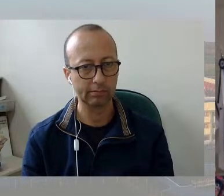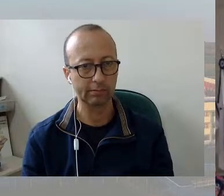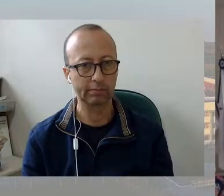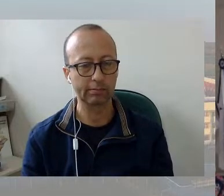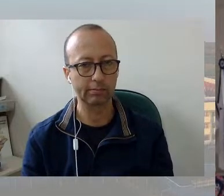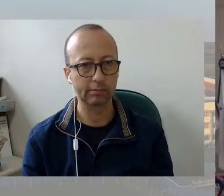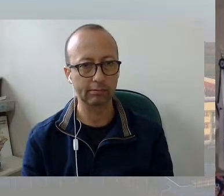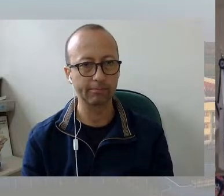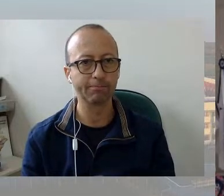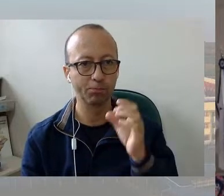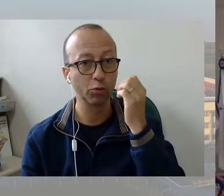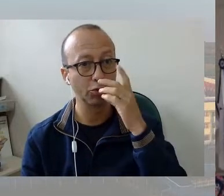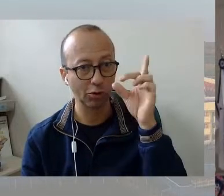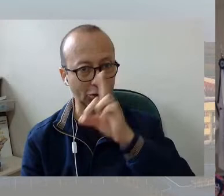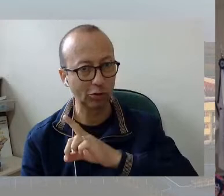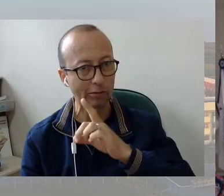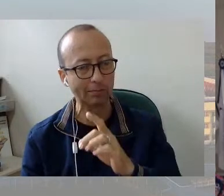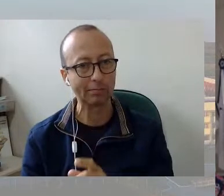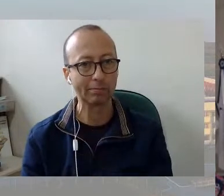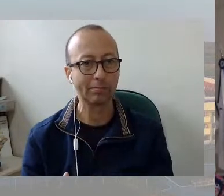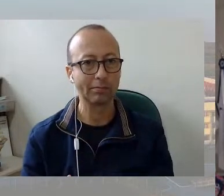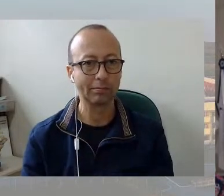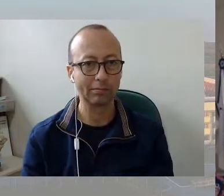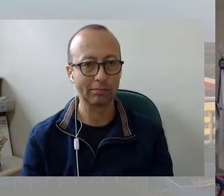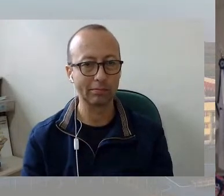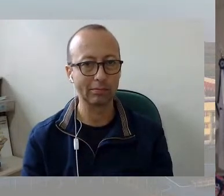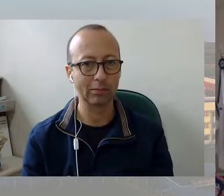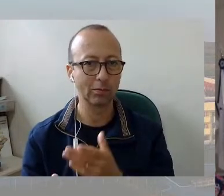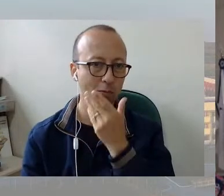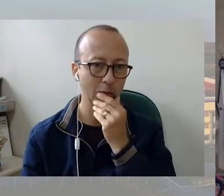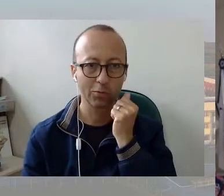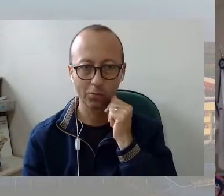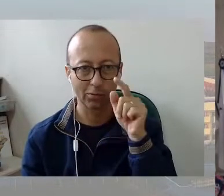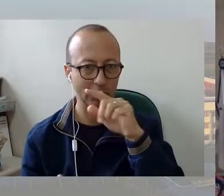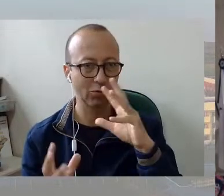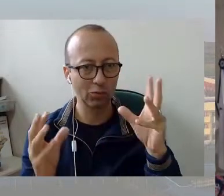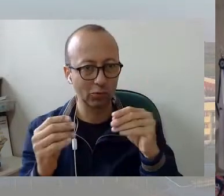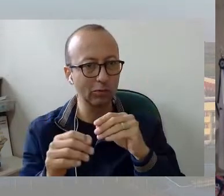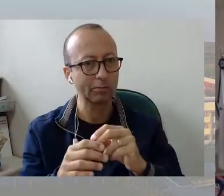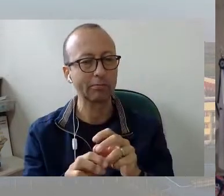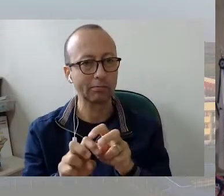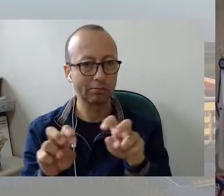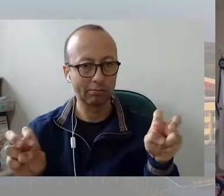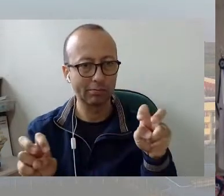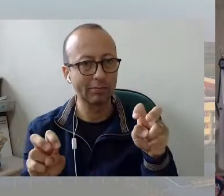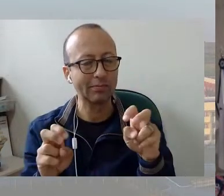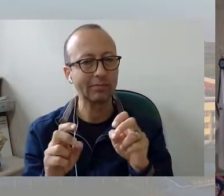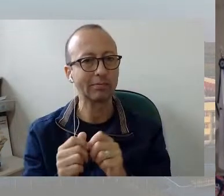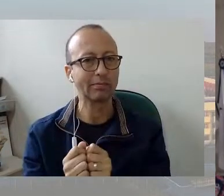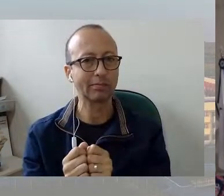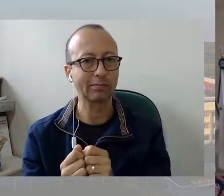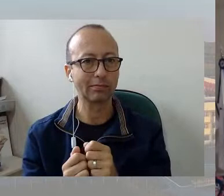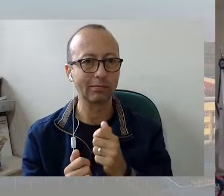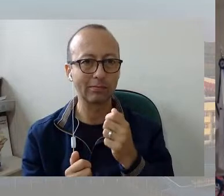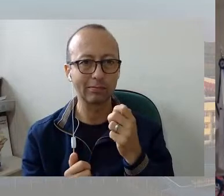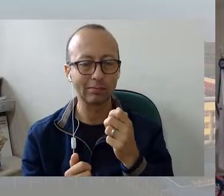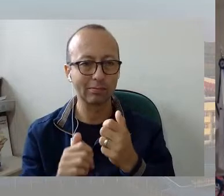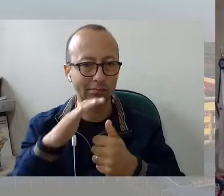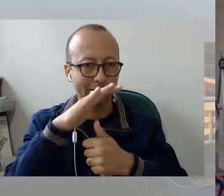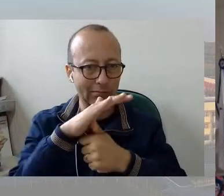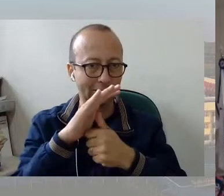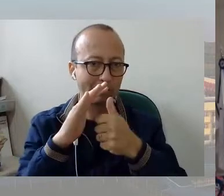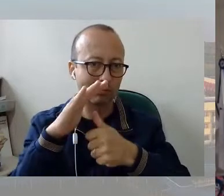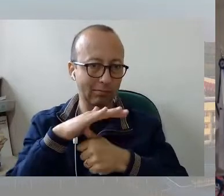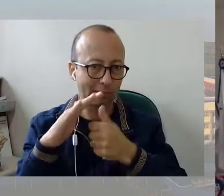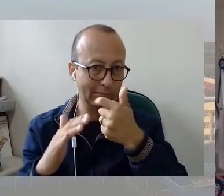Bom dia, aos conselheiros, às conselheiras, bom dia ao reitor, bom dia ao vice-reitor. Duas